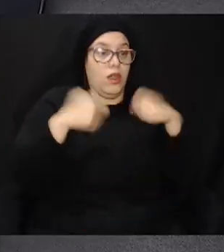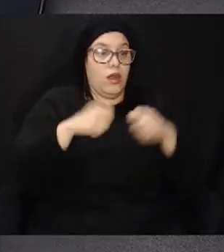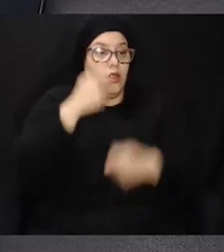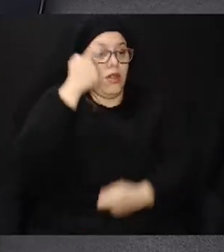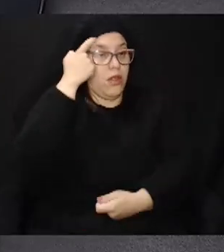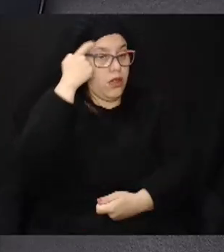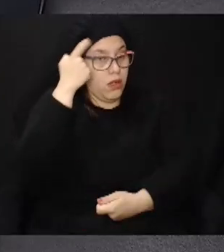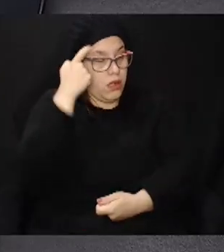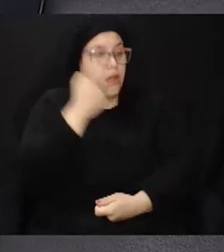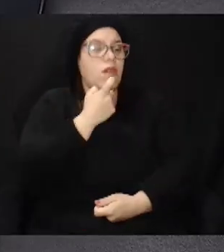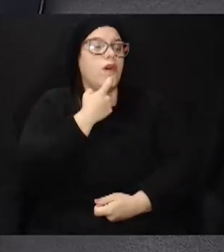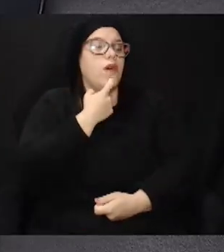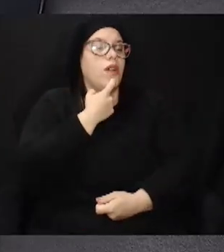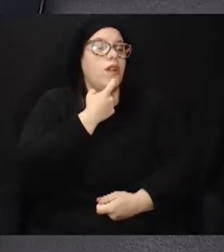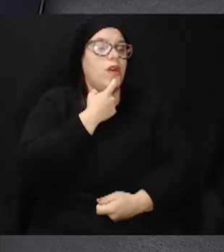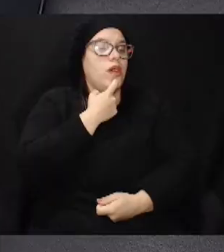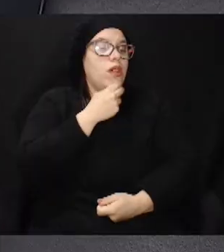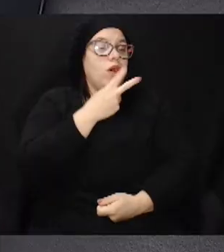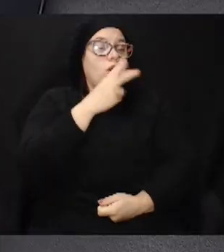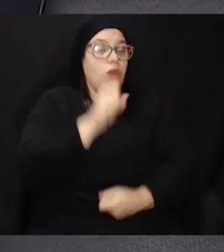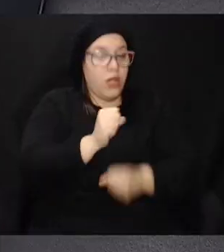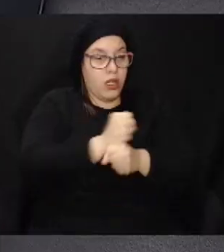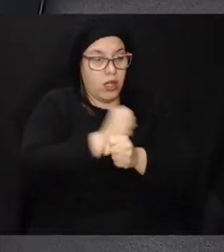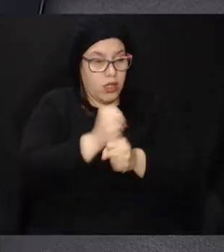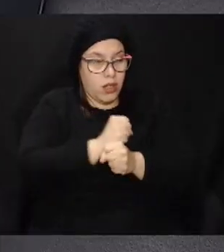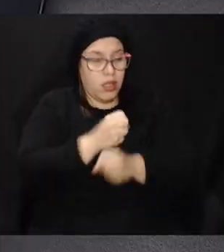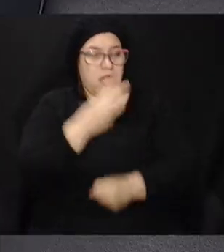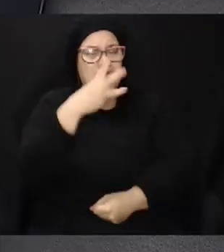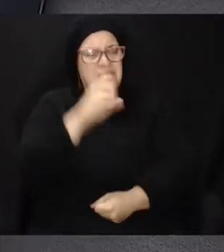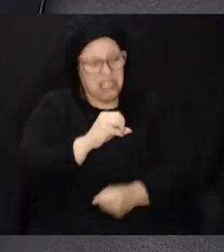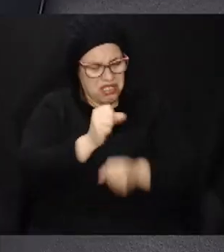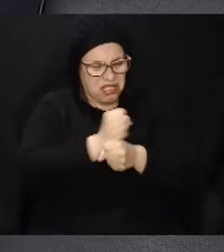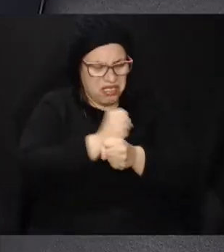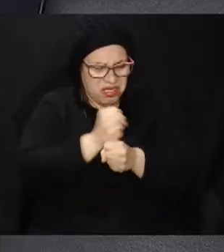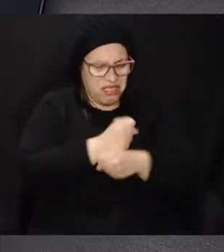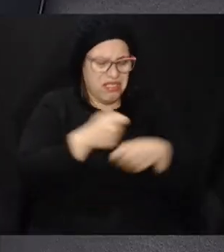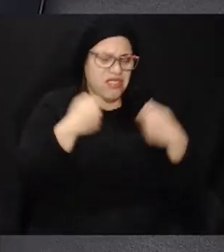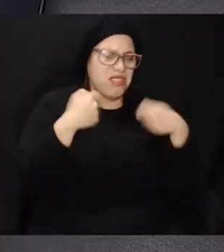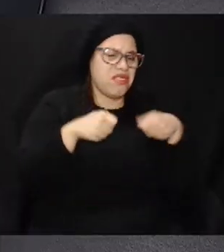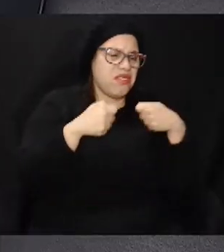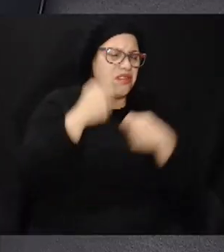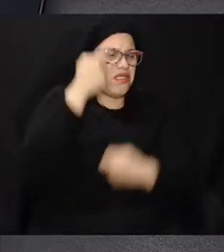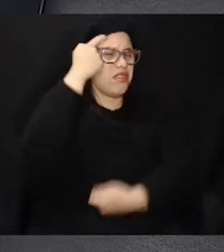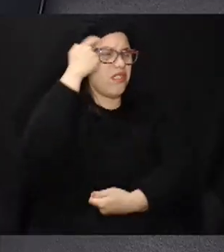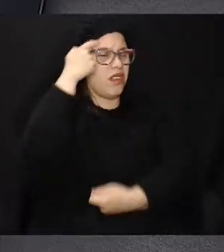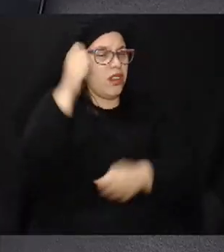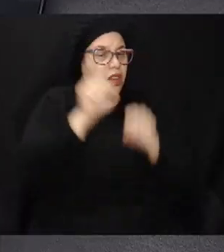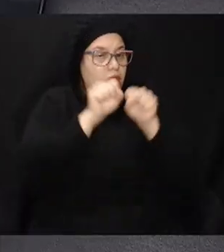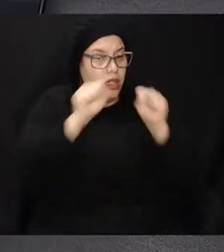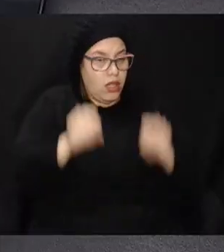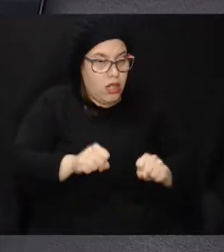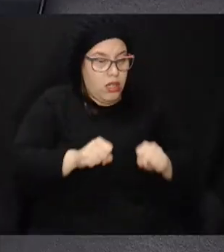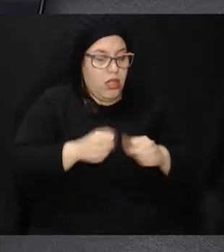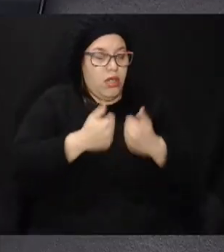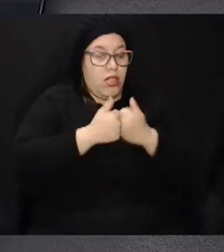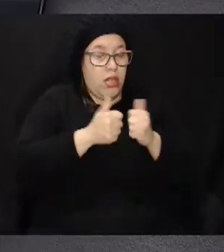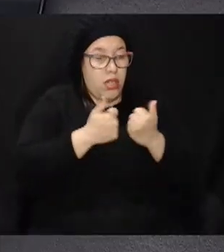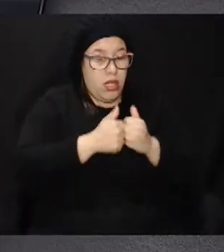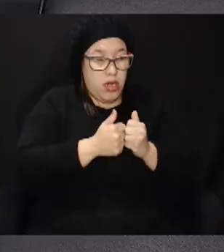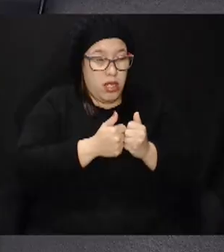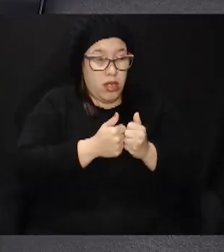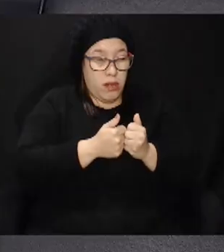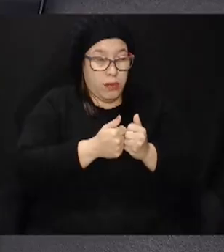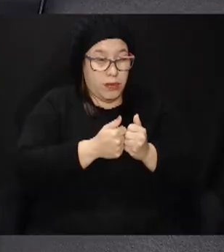Campinas para daqui a 20 anos, daqui a 30 anos. Nós precisamos pensar num sistema de transportes